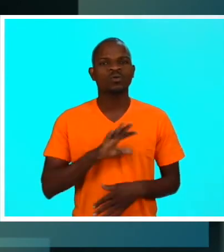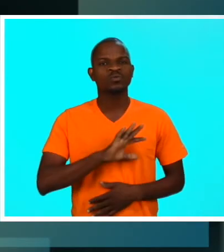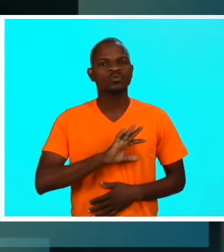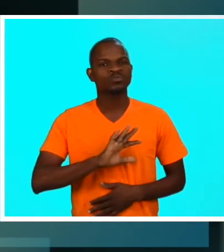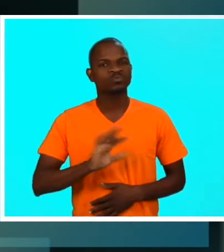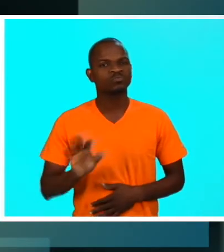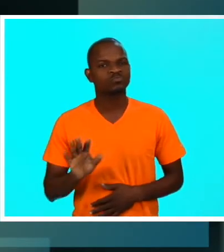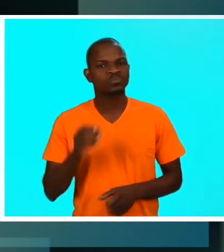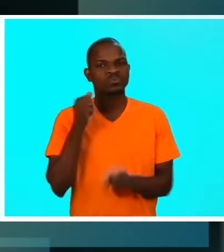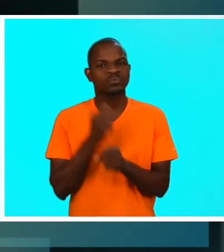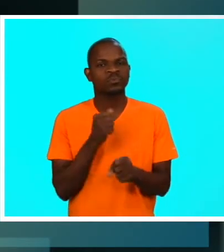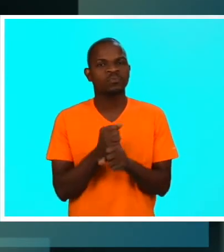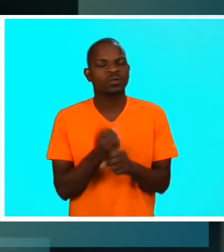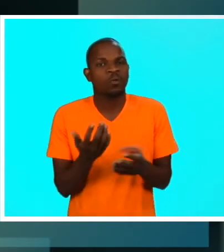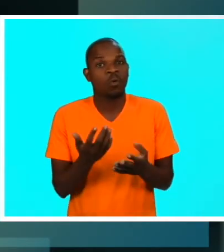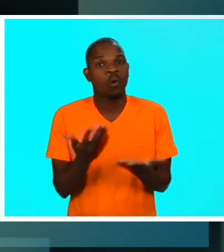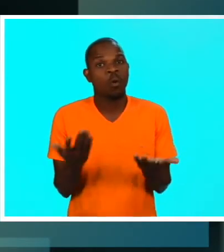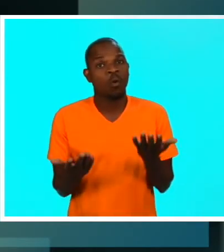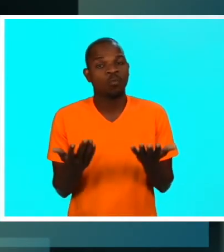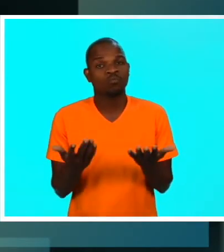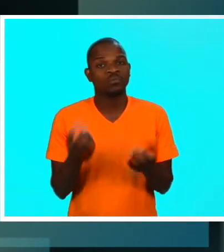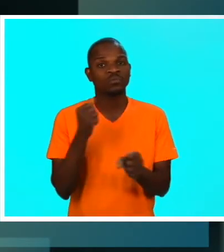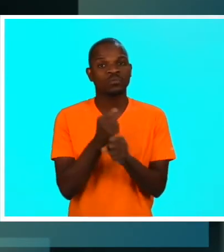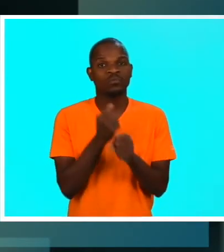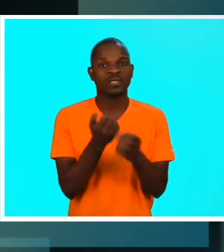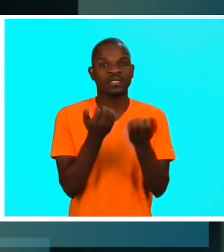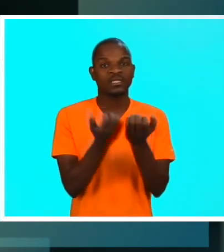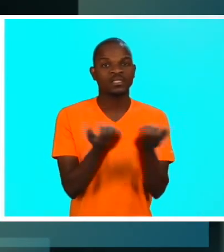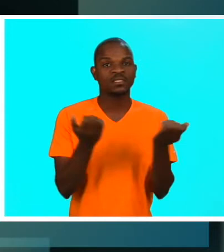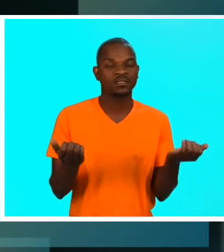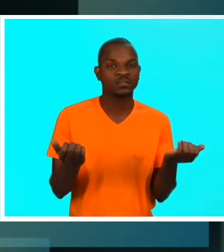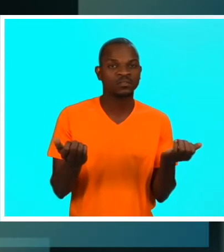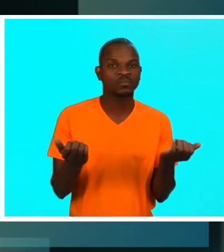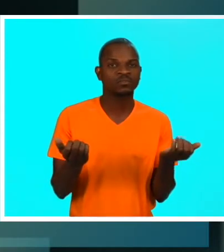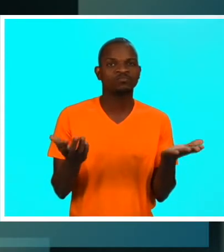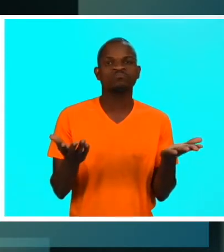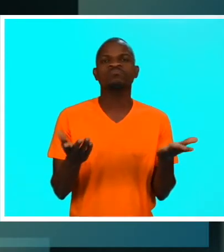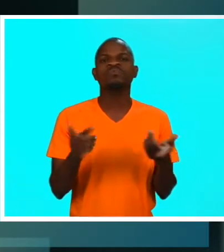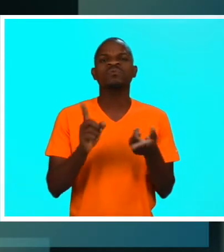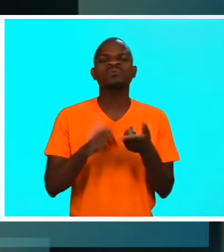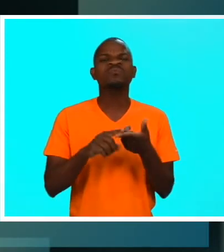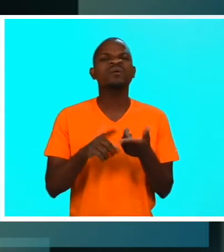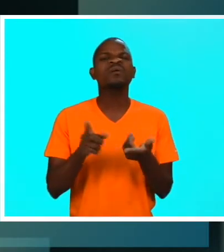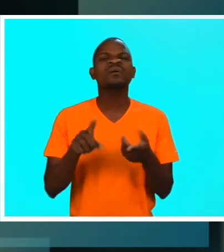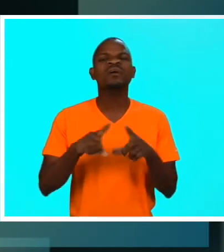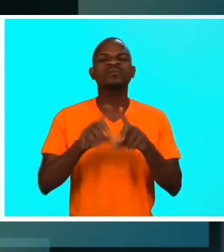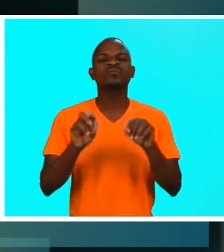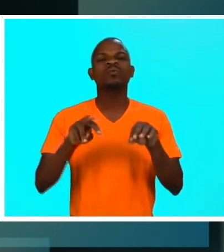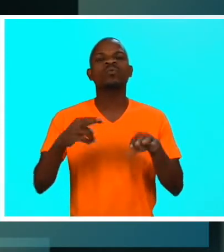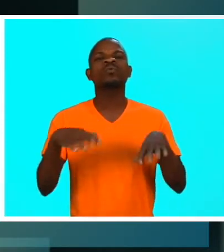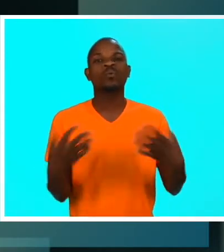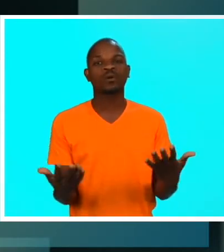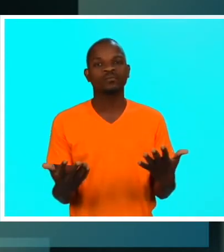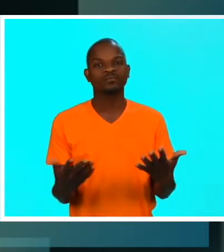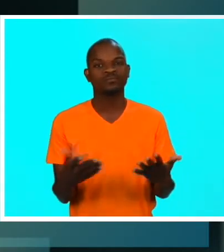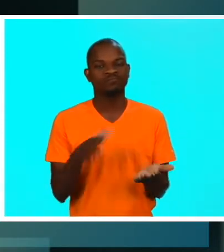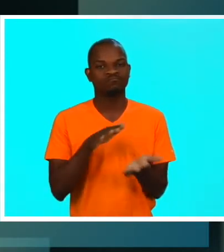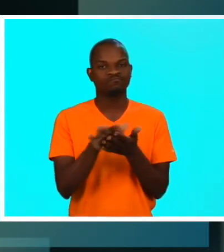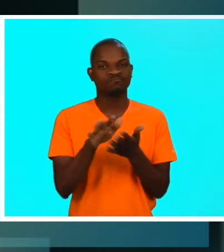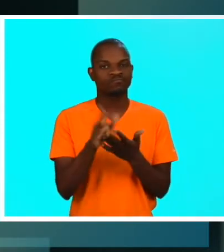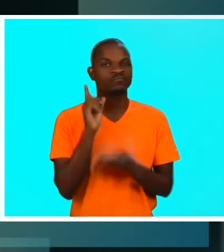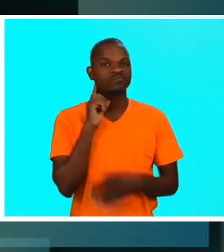Reencontro. Neste momento, o senhor trabalha, aliás, trabalha nas crenças desfavorecidas. O que mais?